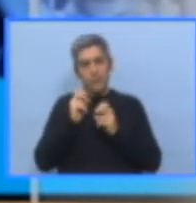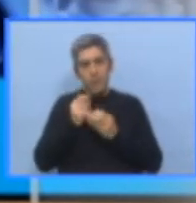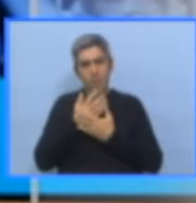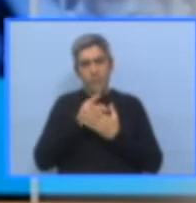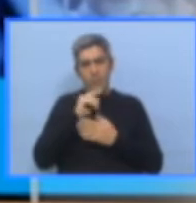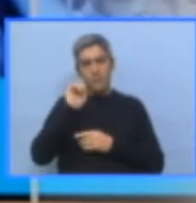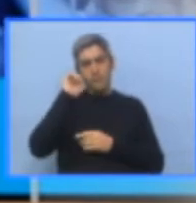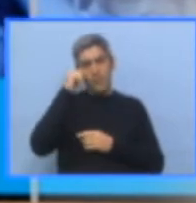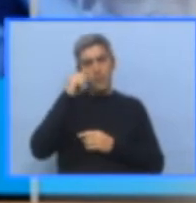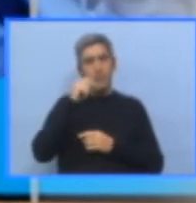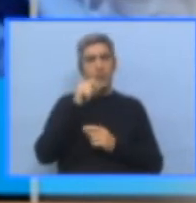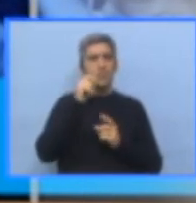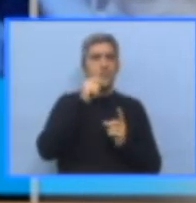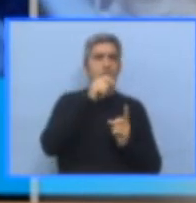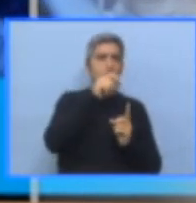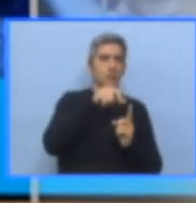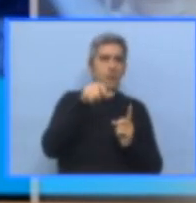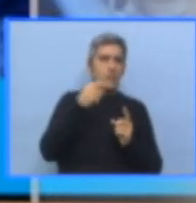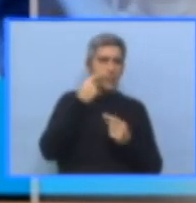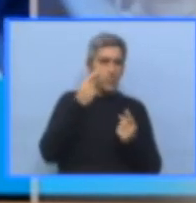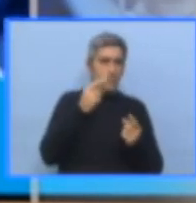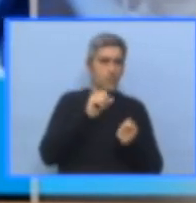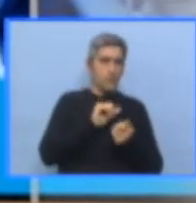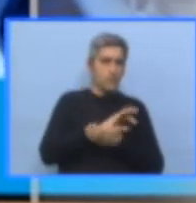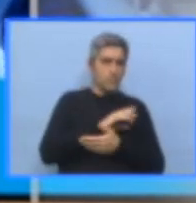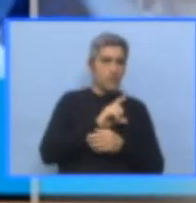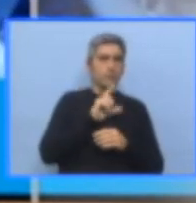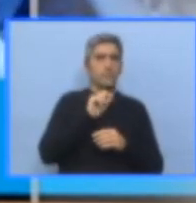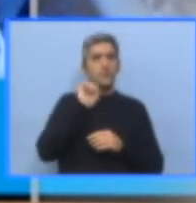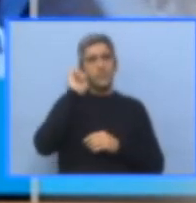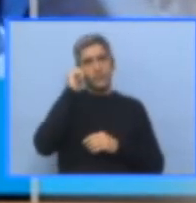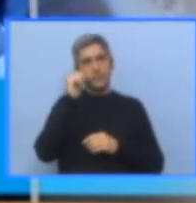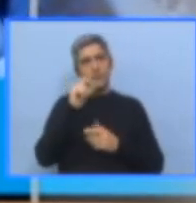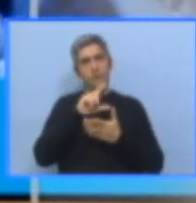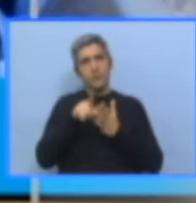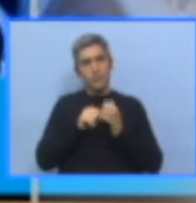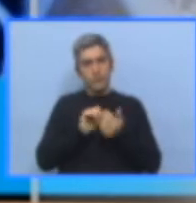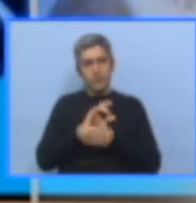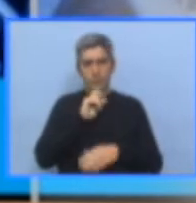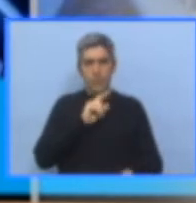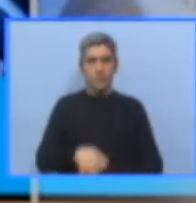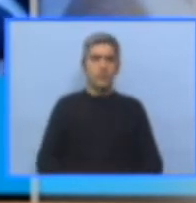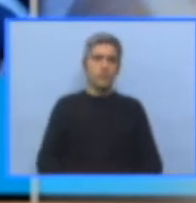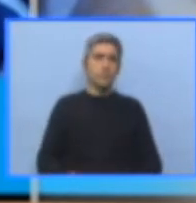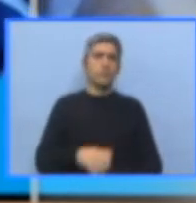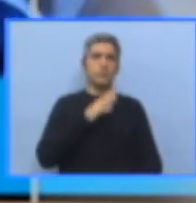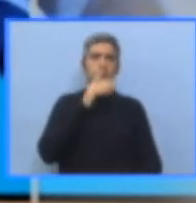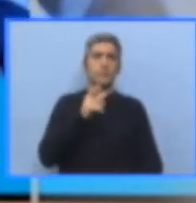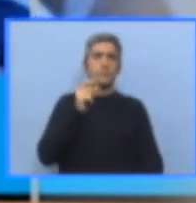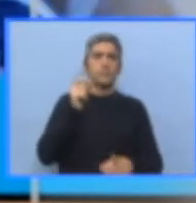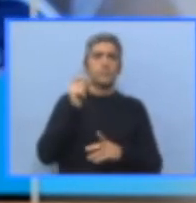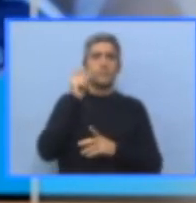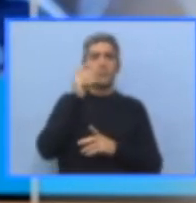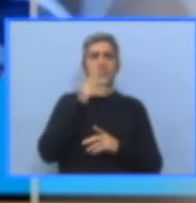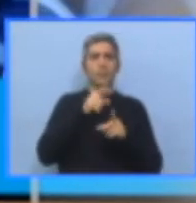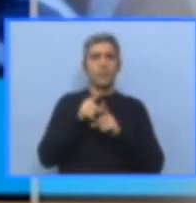pôr em causa este ou aquele anunciante e pôr em causa os projetos jornalísticos. E como dizia o